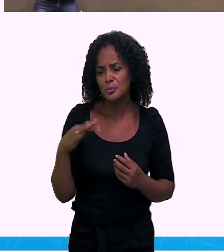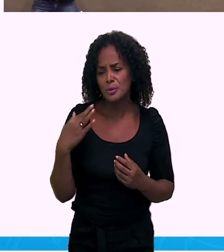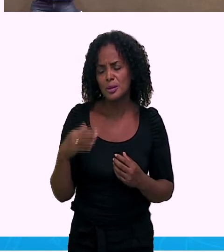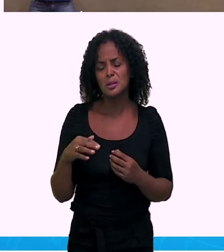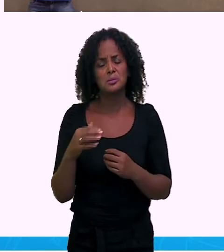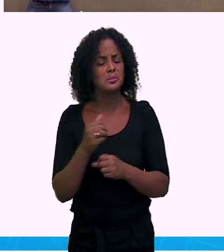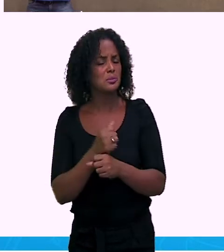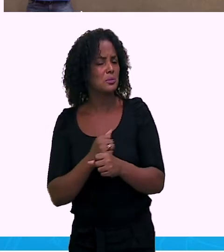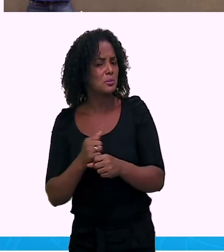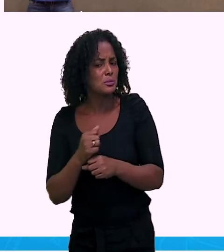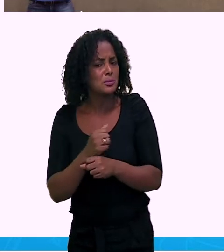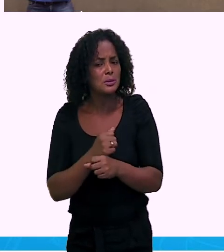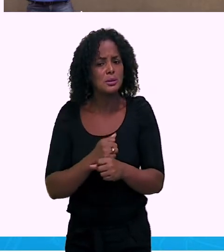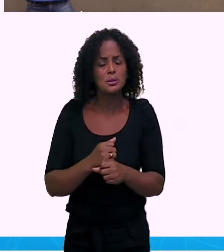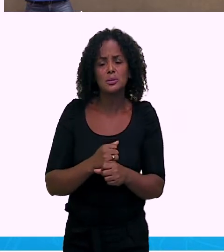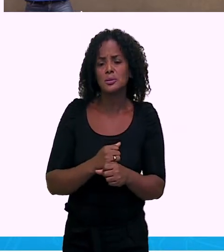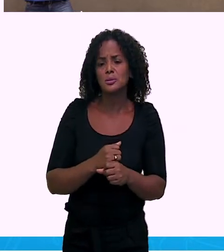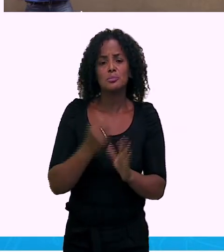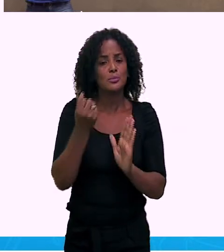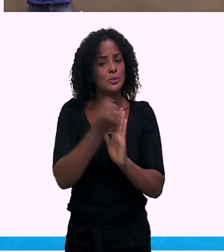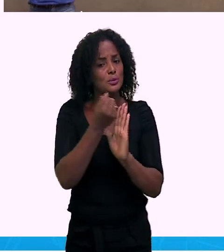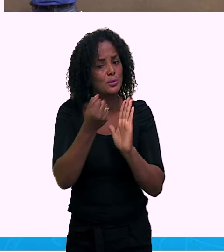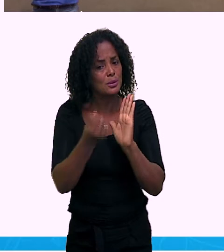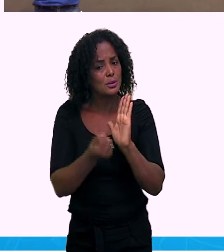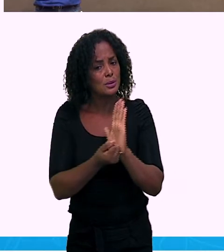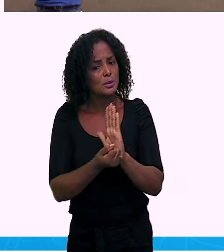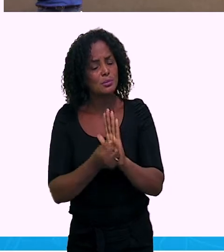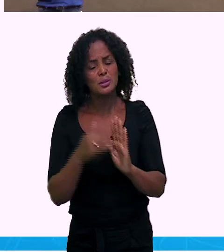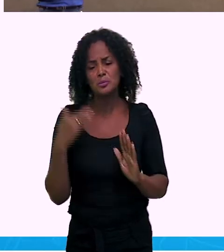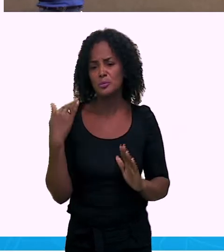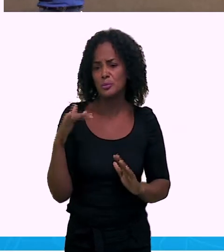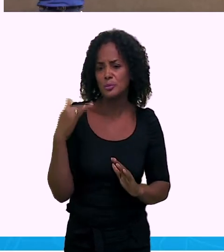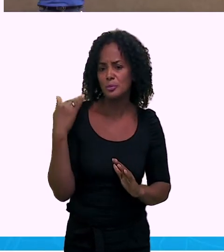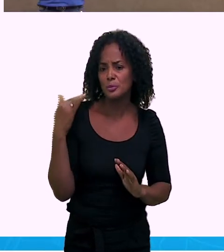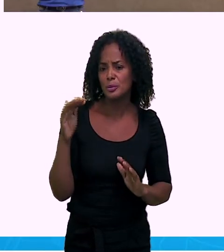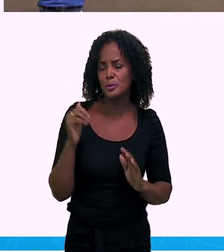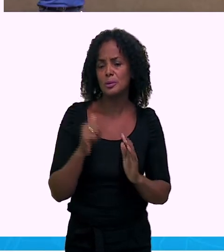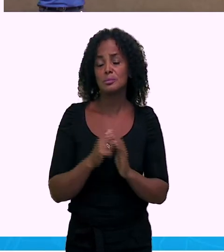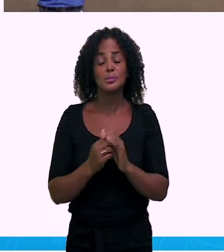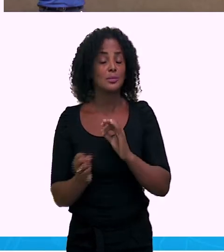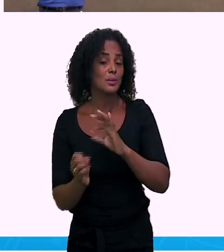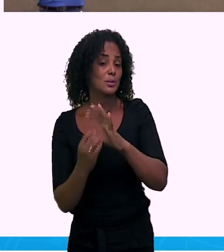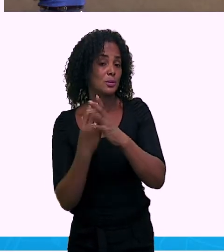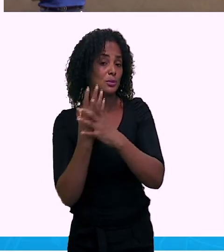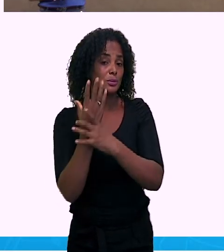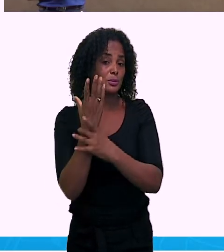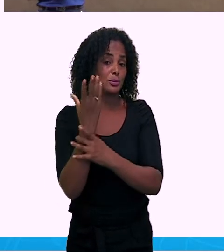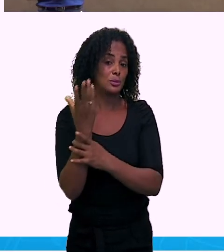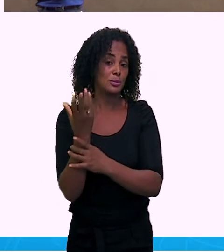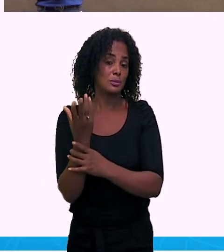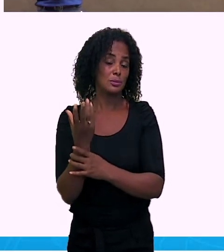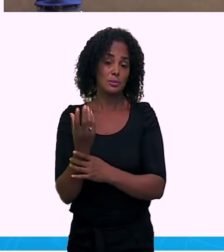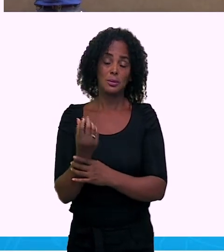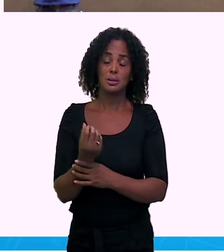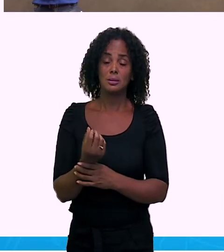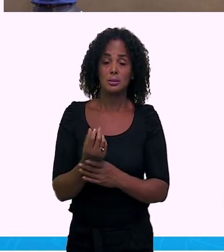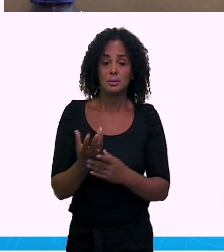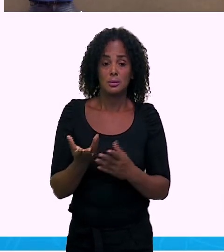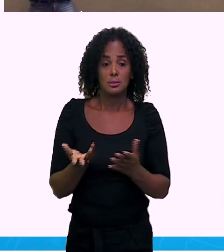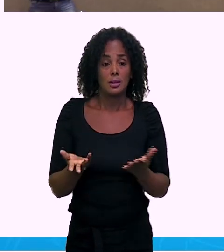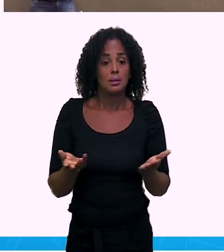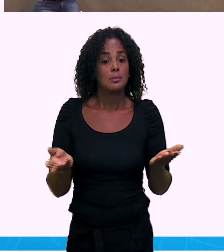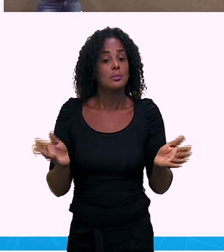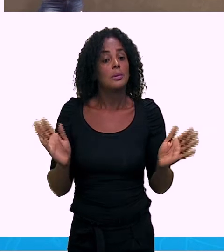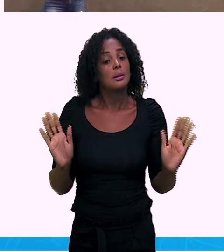dos anos, né, dos séculos, ele foi se enfraquecendo e aí surgiu então a Idade Média. E